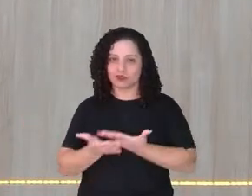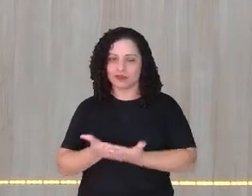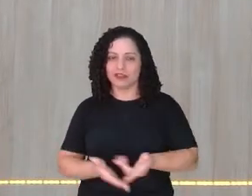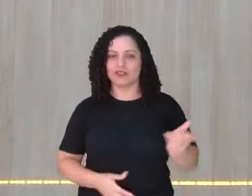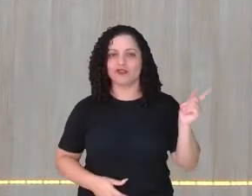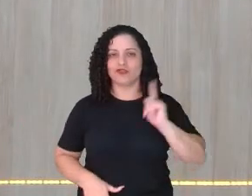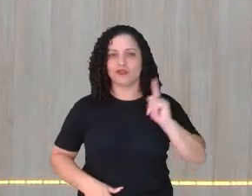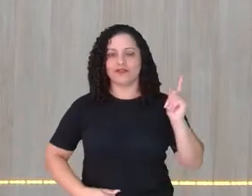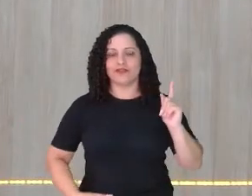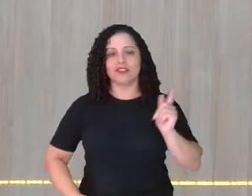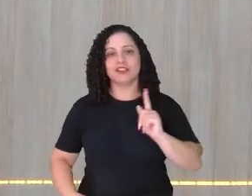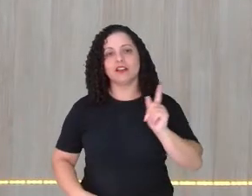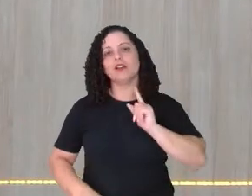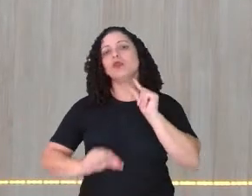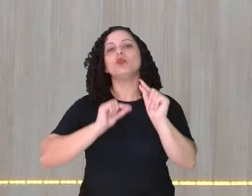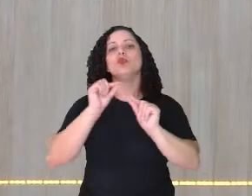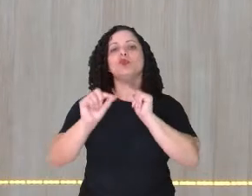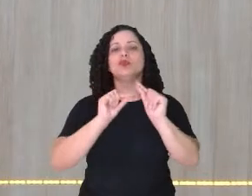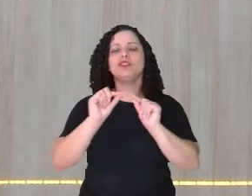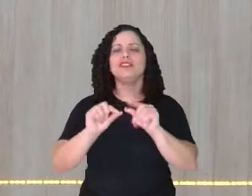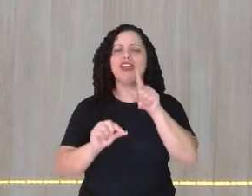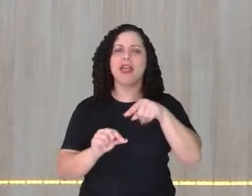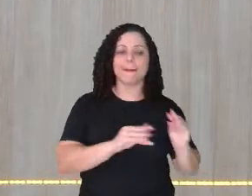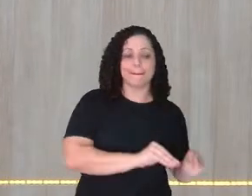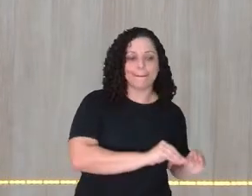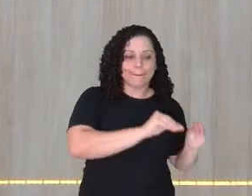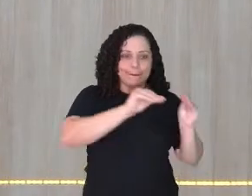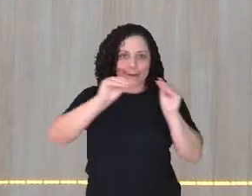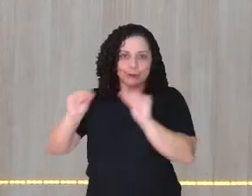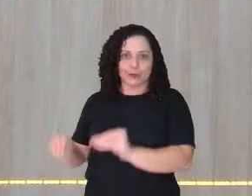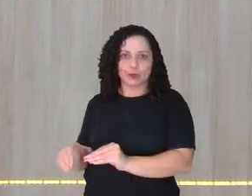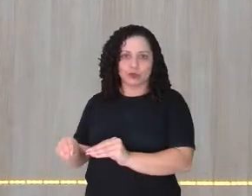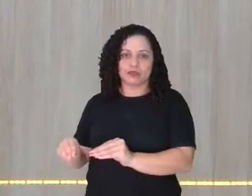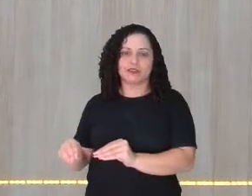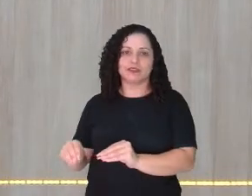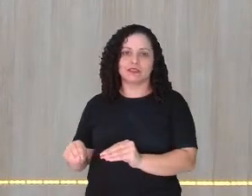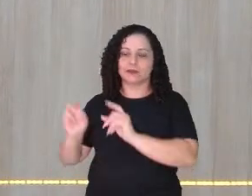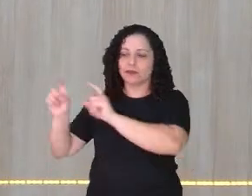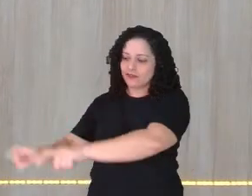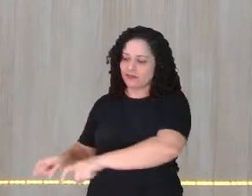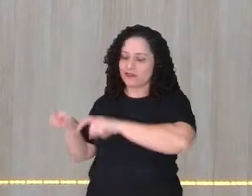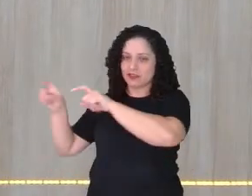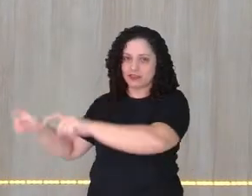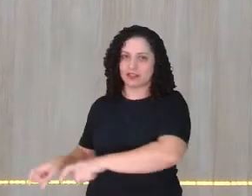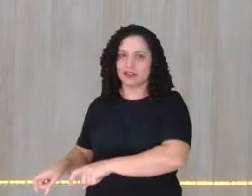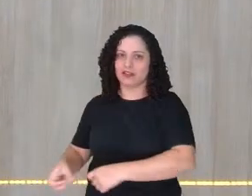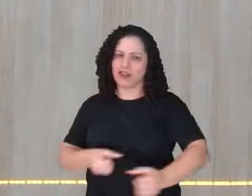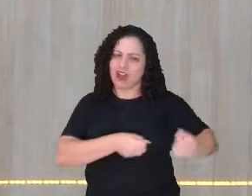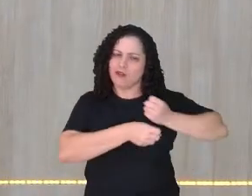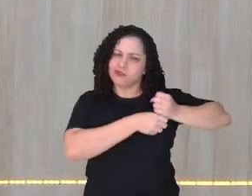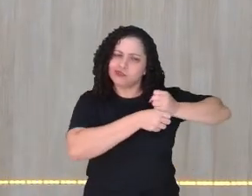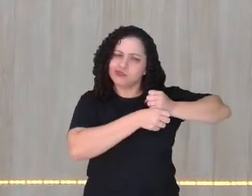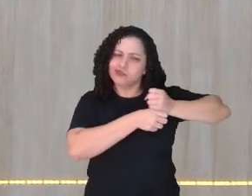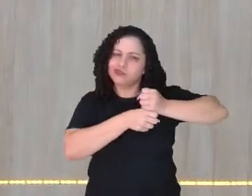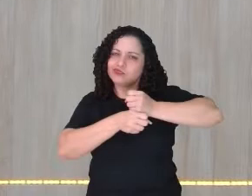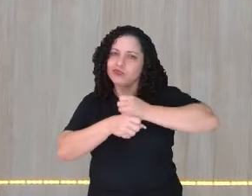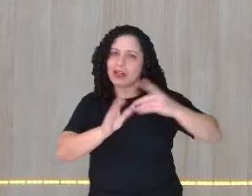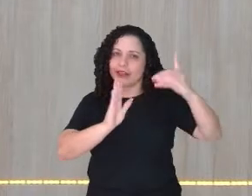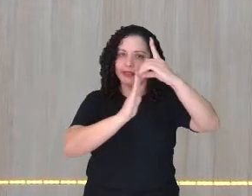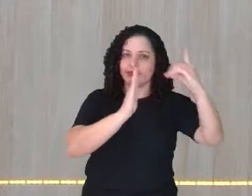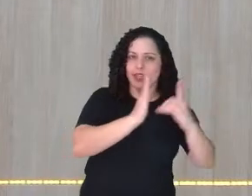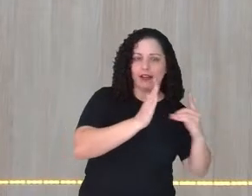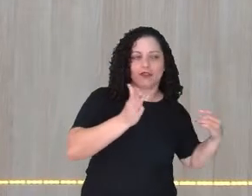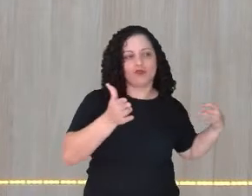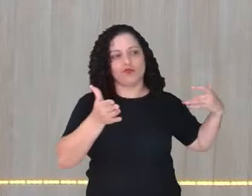a questão do êxodo rural, né? Que há algumas décadas vem, né, aumentando, né, crescendo aí